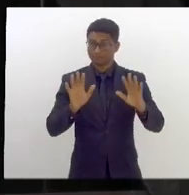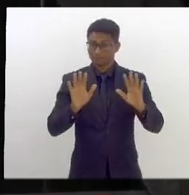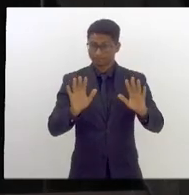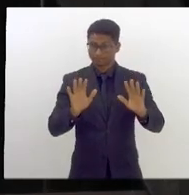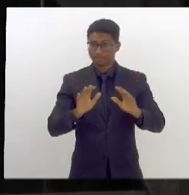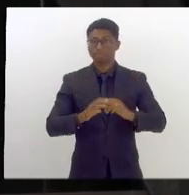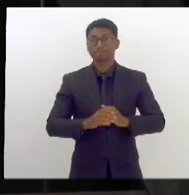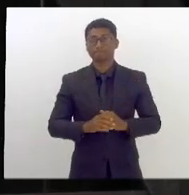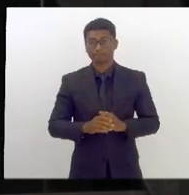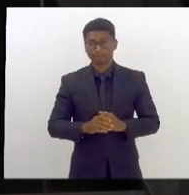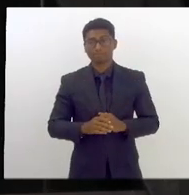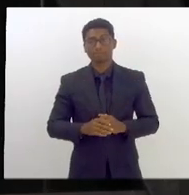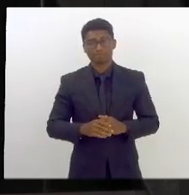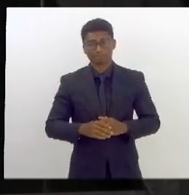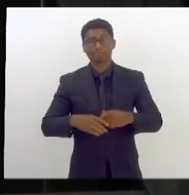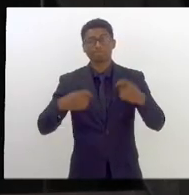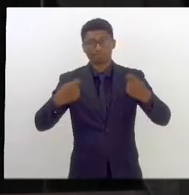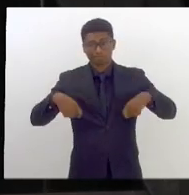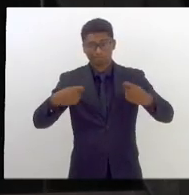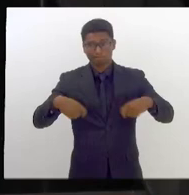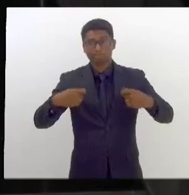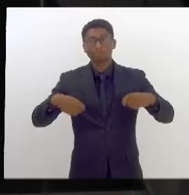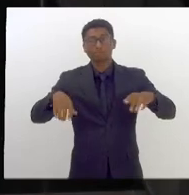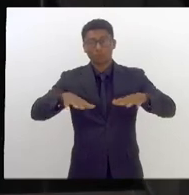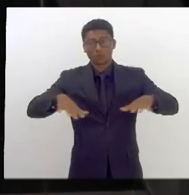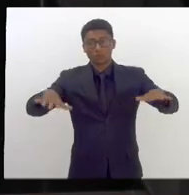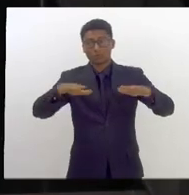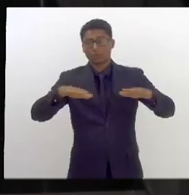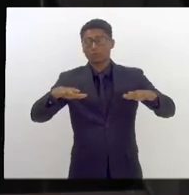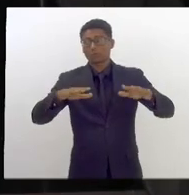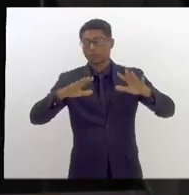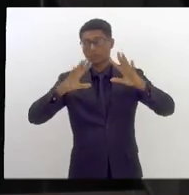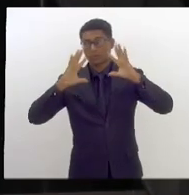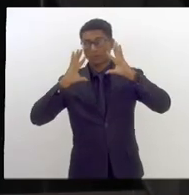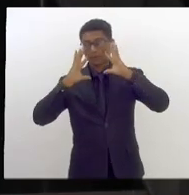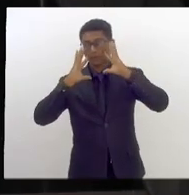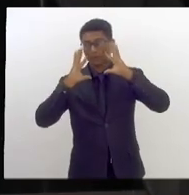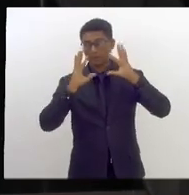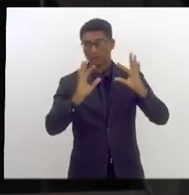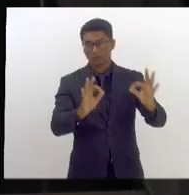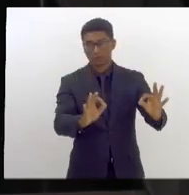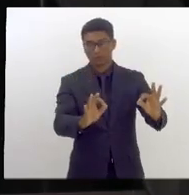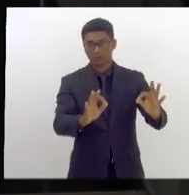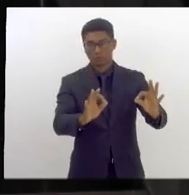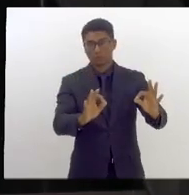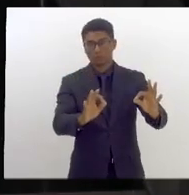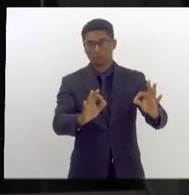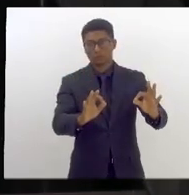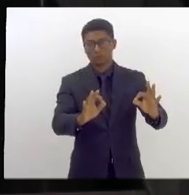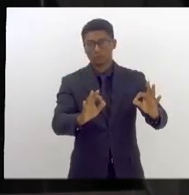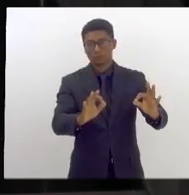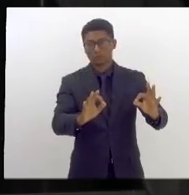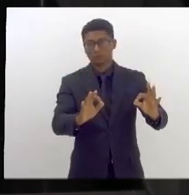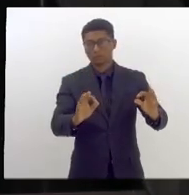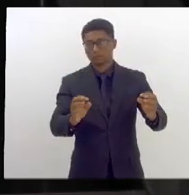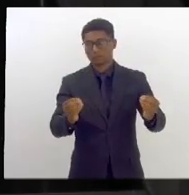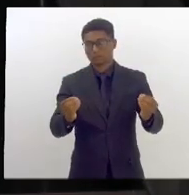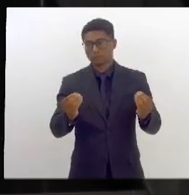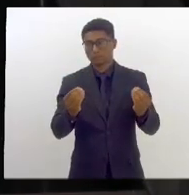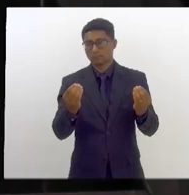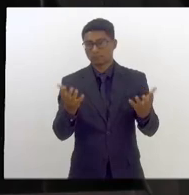é muita repercussão muito enfrentamento muita reação para que seja